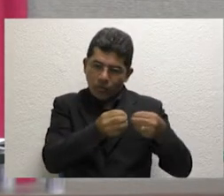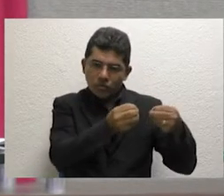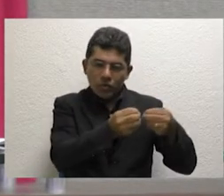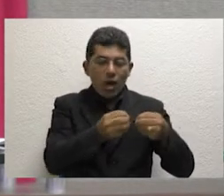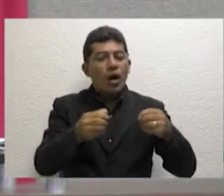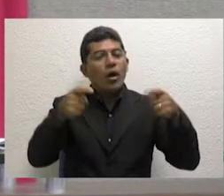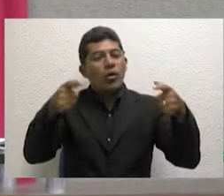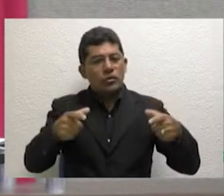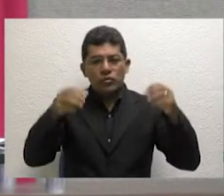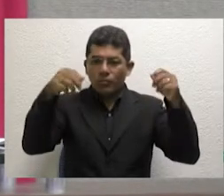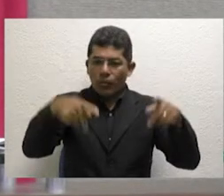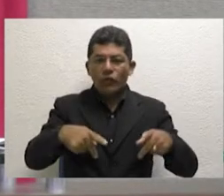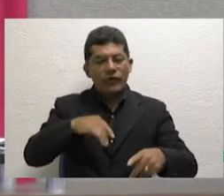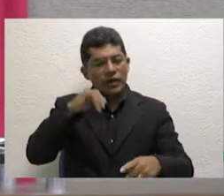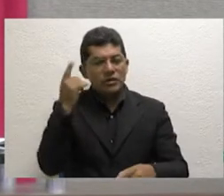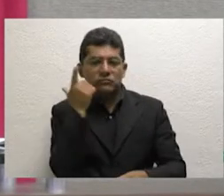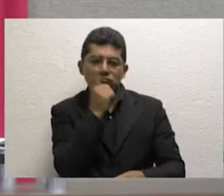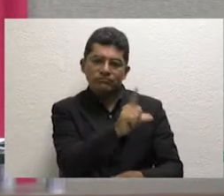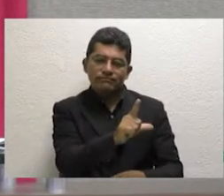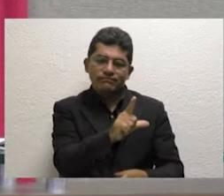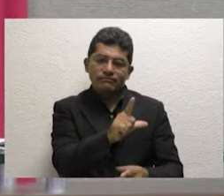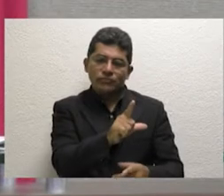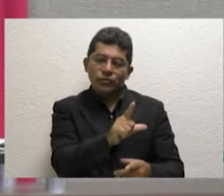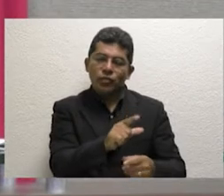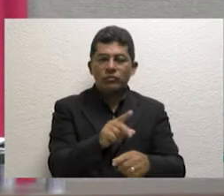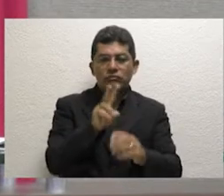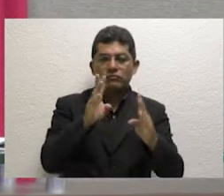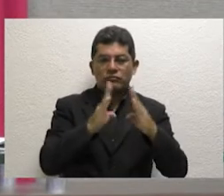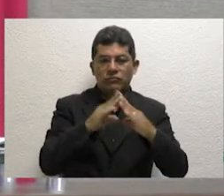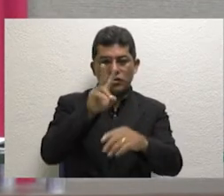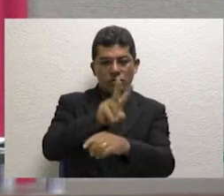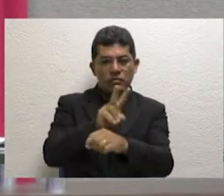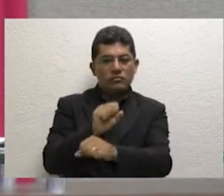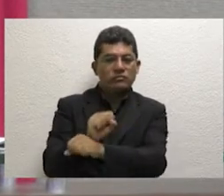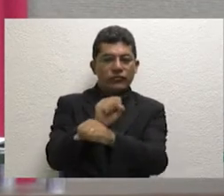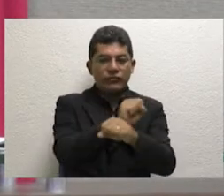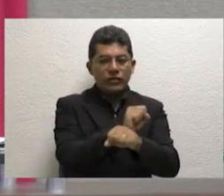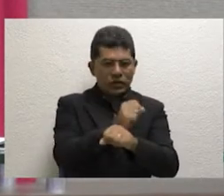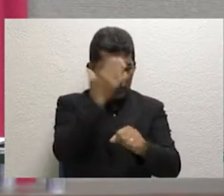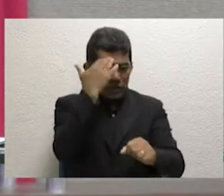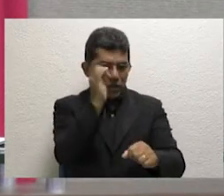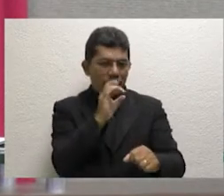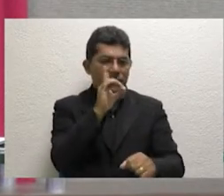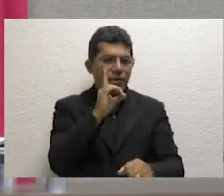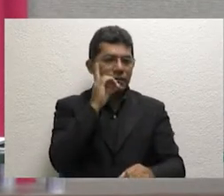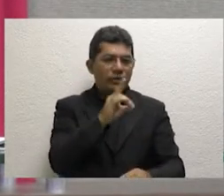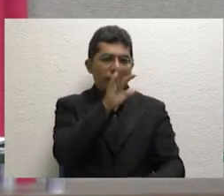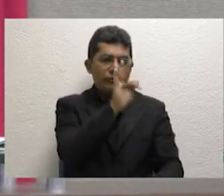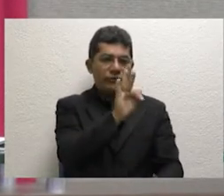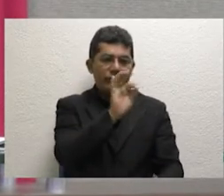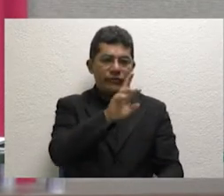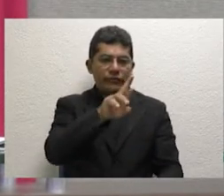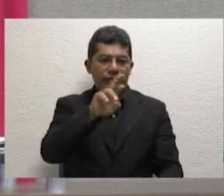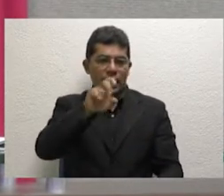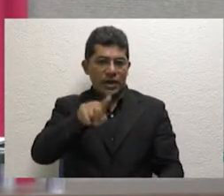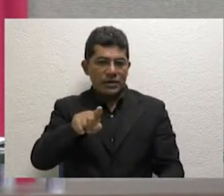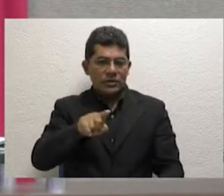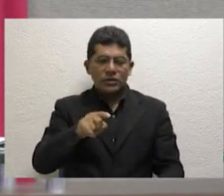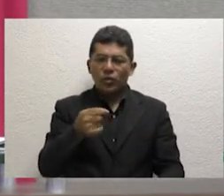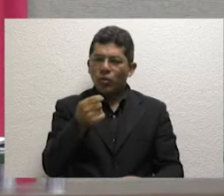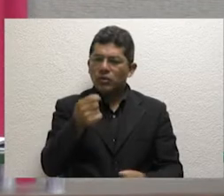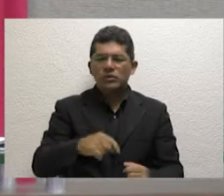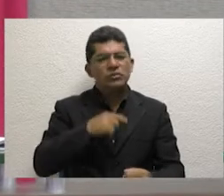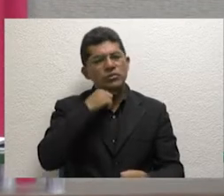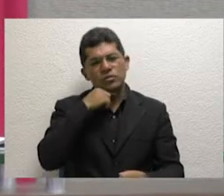população ser beneficiada com atendimento. Porque o senhor sabe, deputado Ferraz, que nem todo mundo tem condições de pagar um advogado.